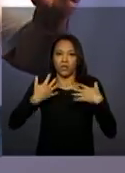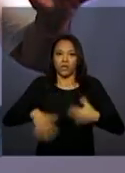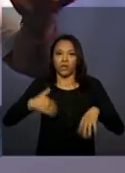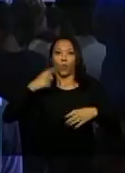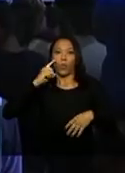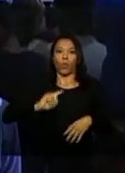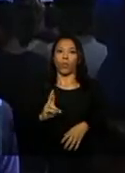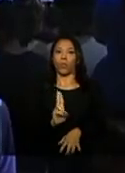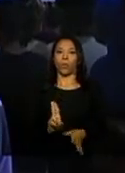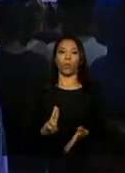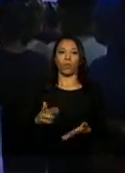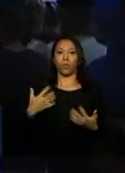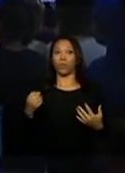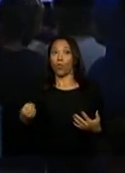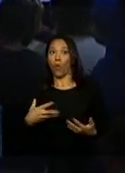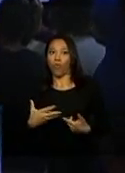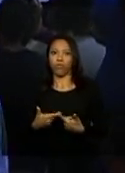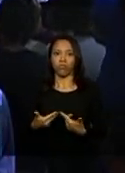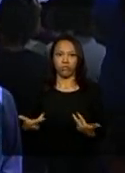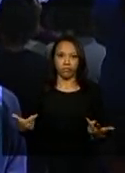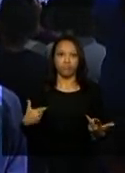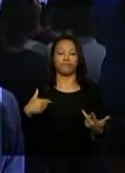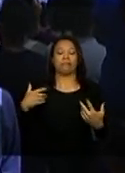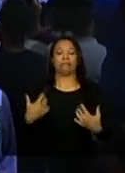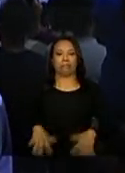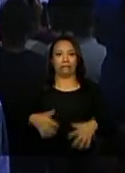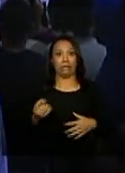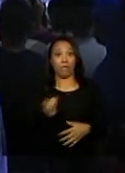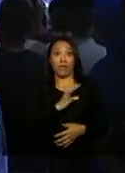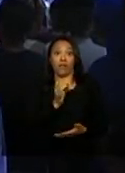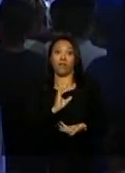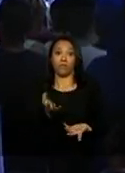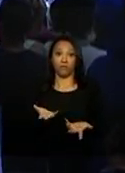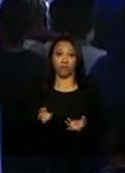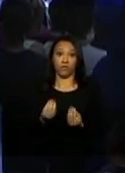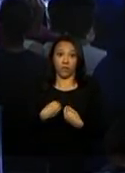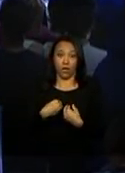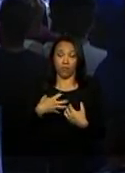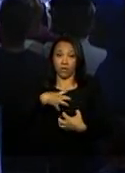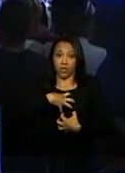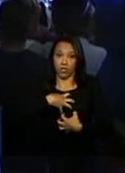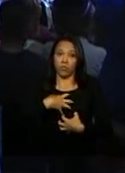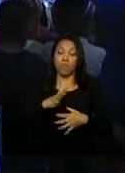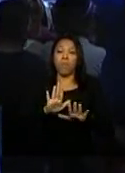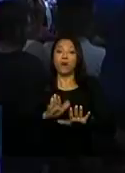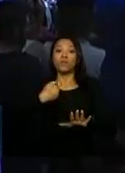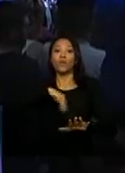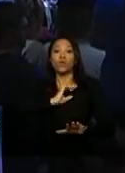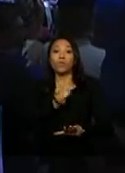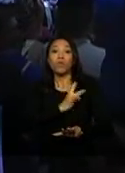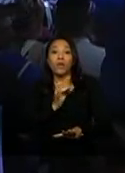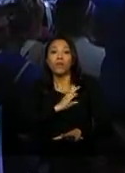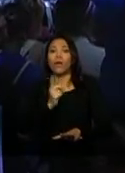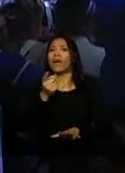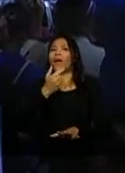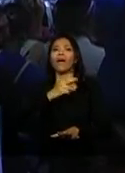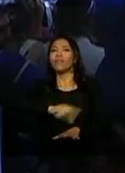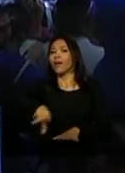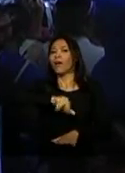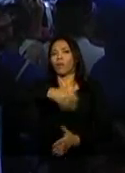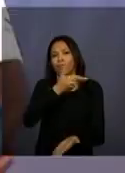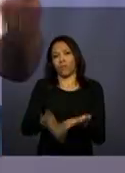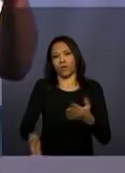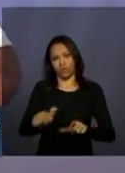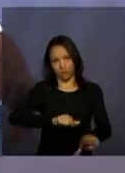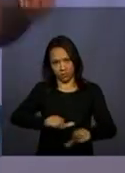das tecnologias, né? O novo, né? O novo sempre nos traz medo. Mas o nosso medo é não perdermos o nosso